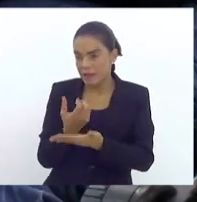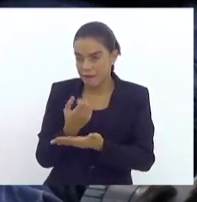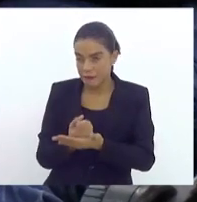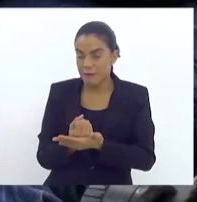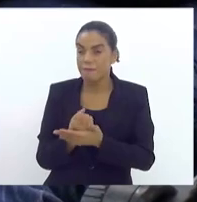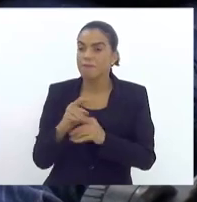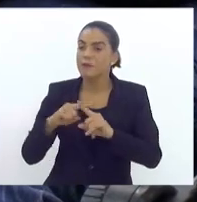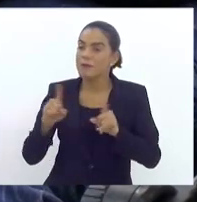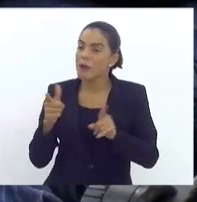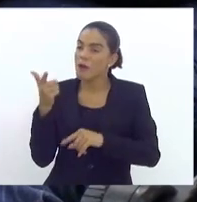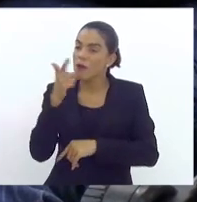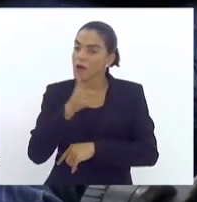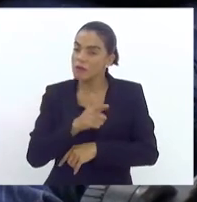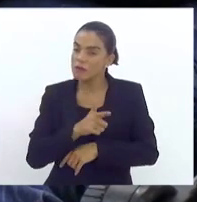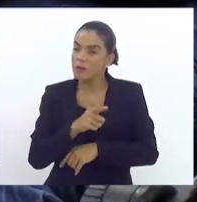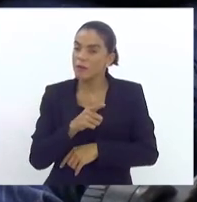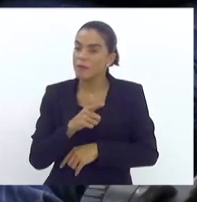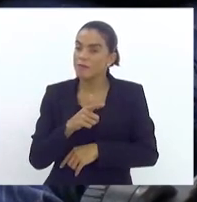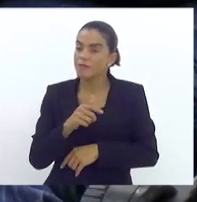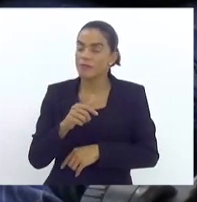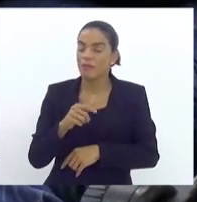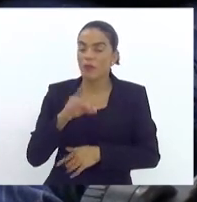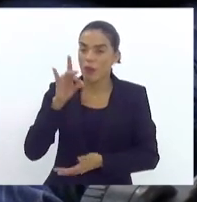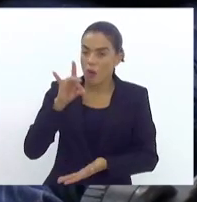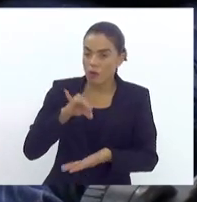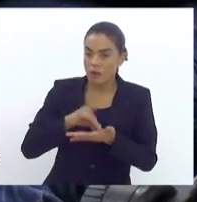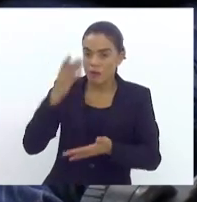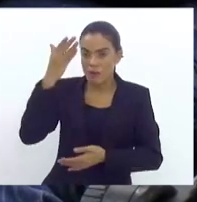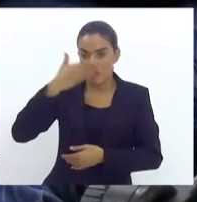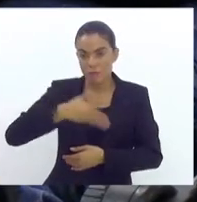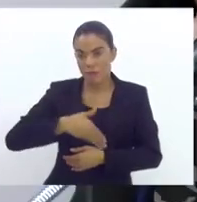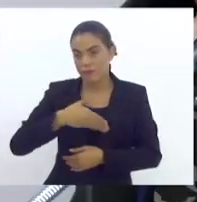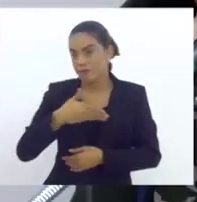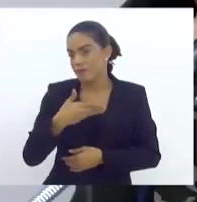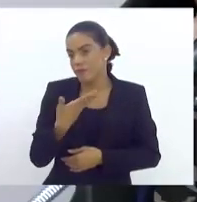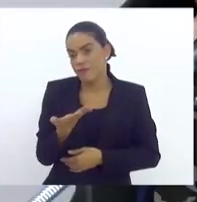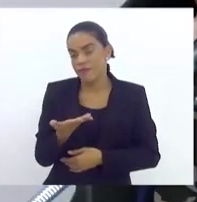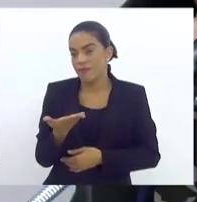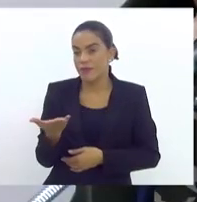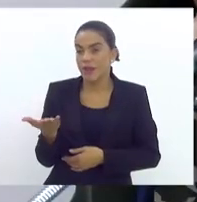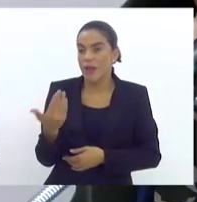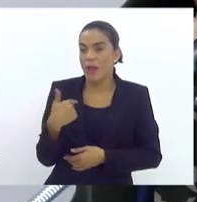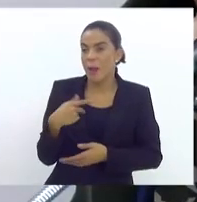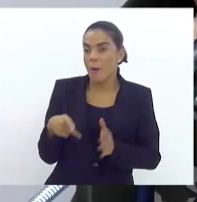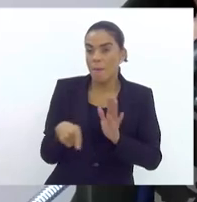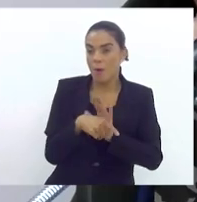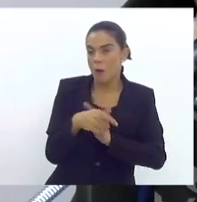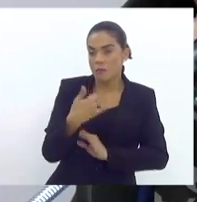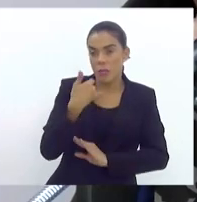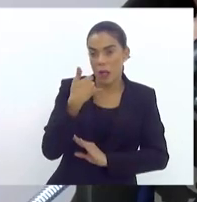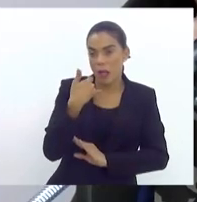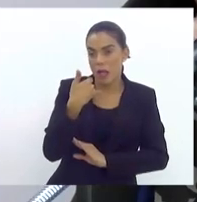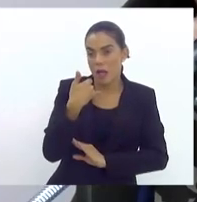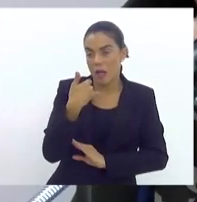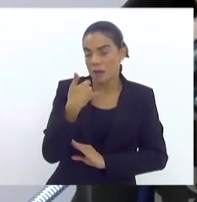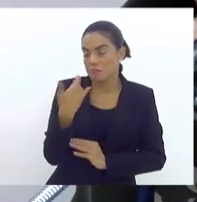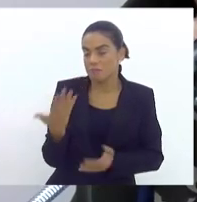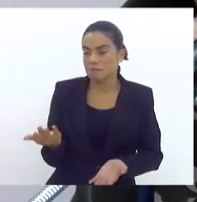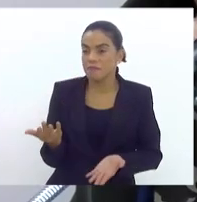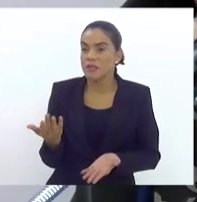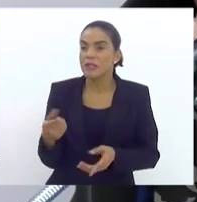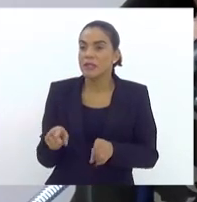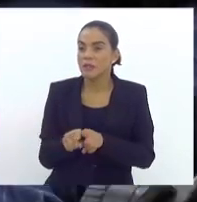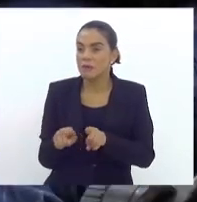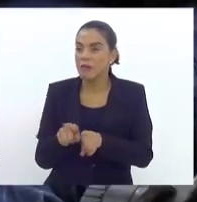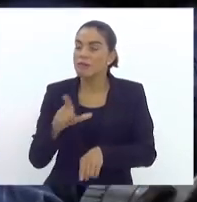essa autoria a gente chama de autenticidade dessa prova normalmente o cara tá usando o próprio celular que depois aprendido né E